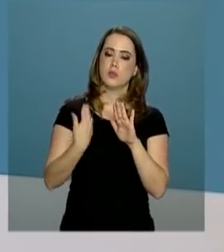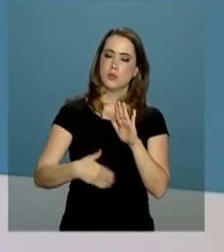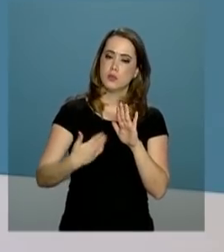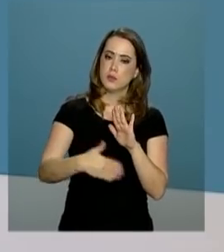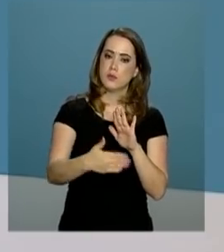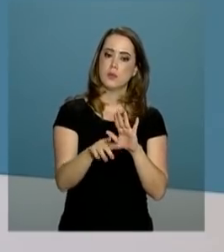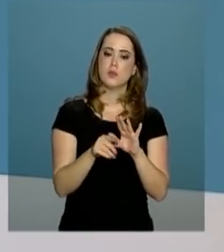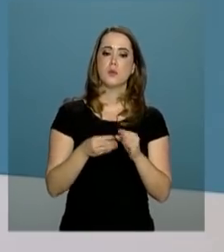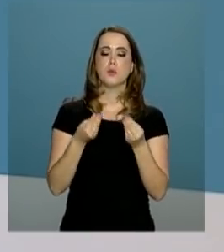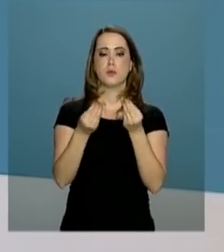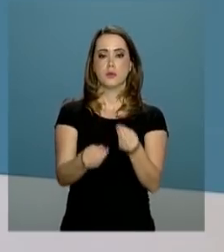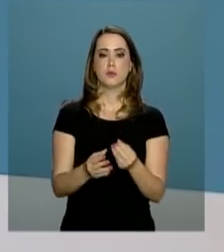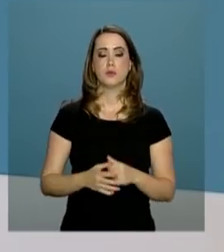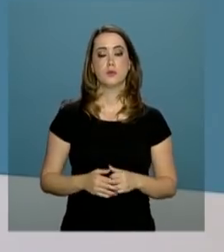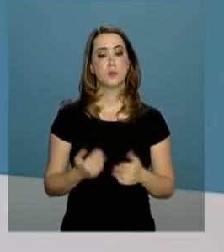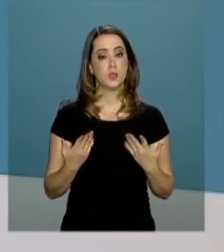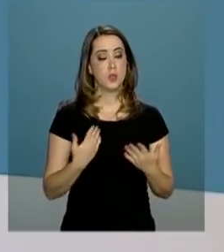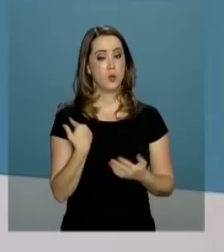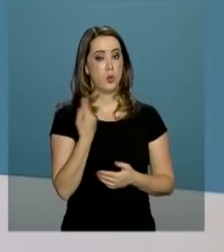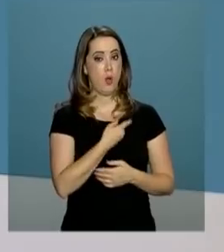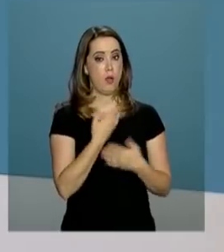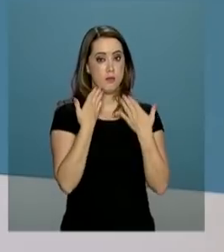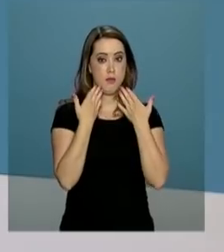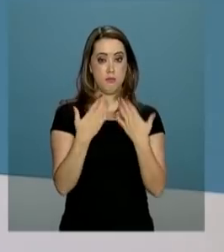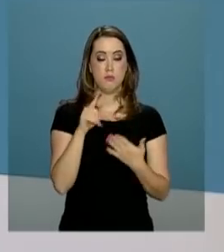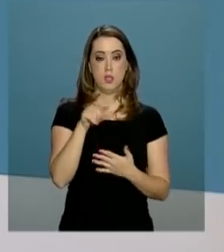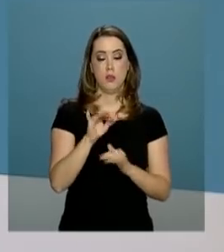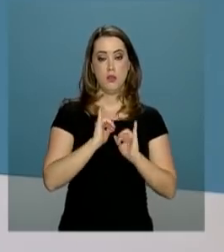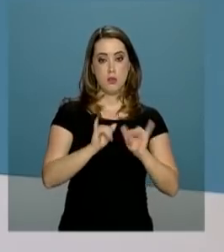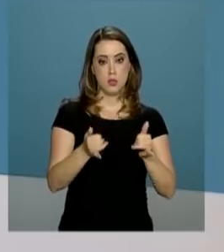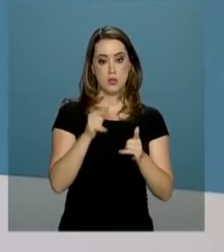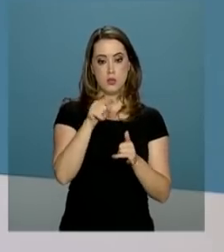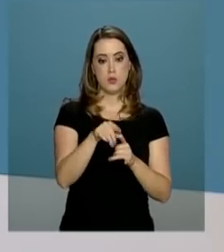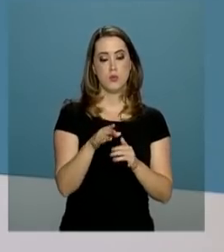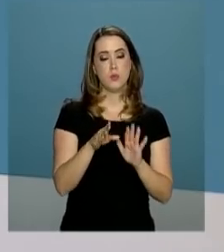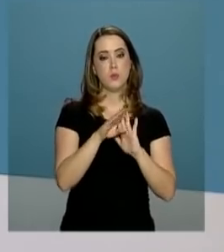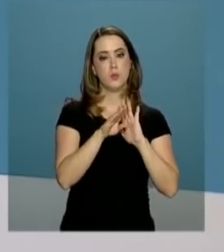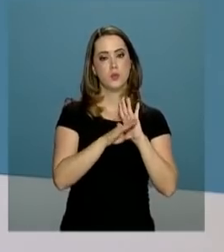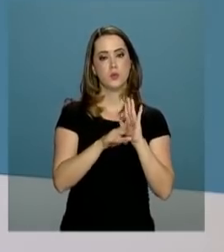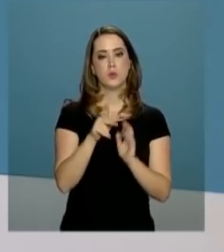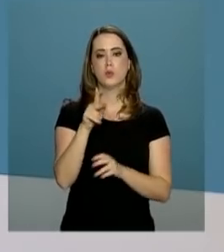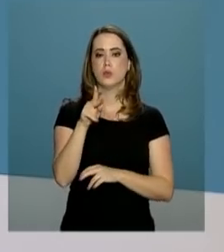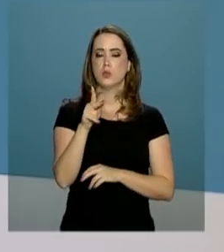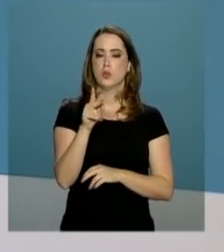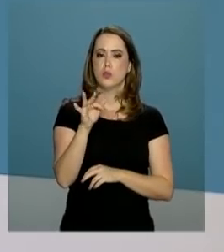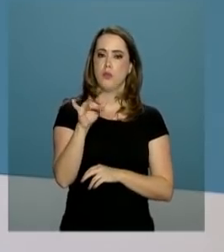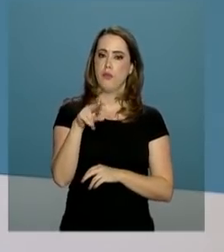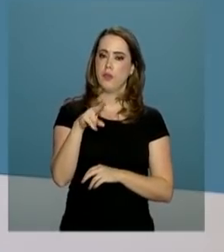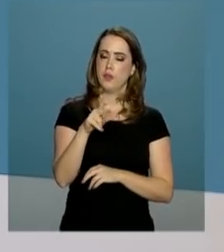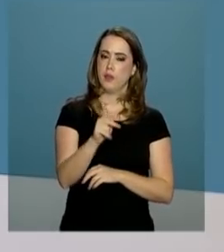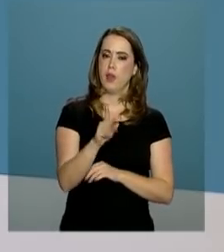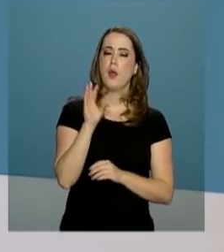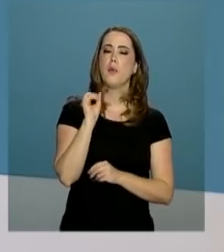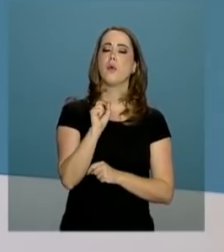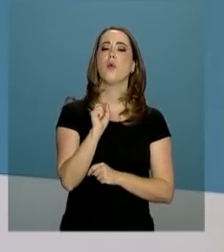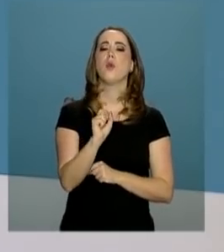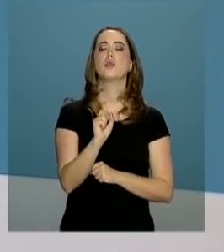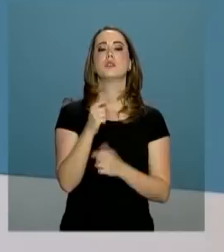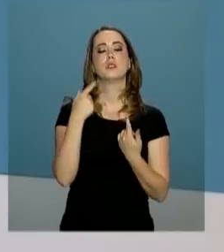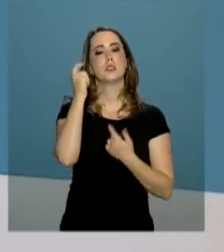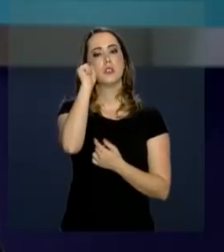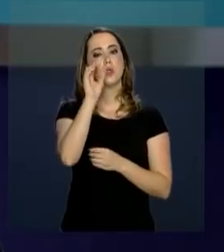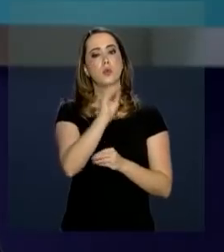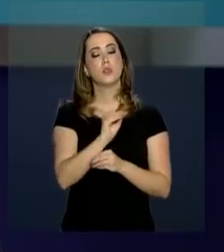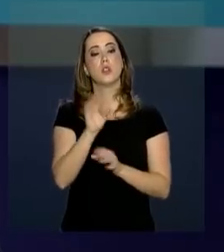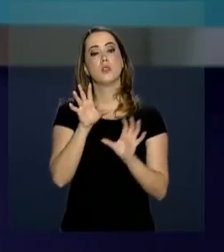para colocá-lo no mercado. Quando nós lançamos esse produto do FINEP Startup, essa que foi a ideia, atender a este segmento de